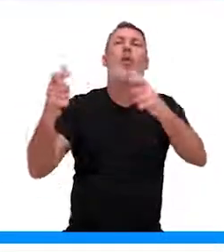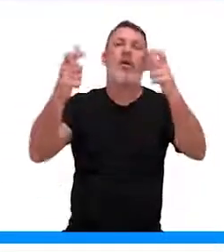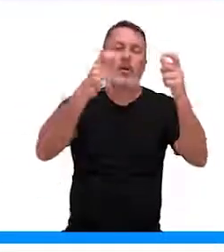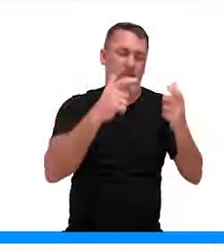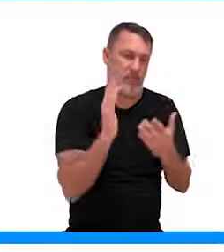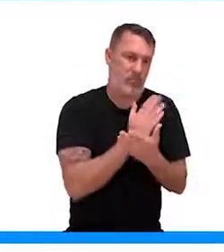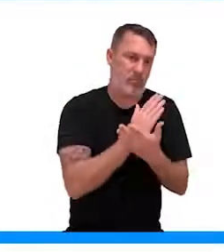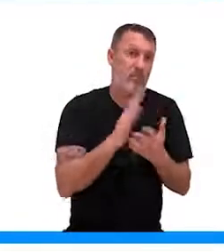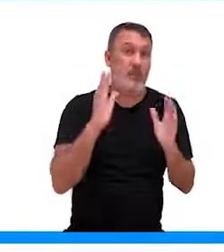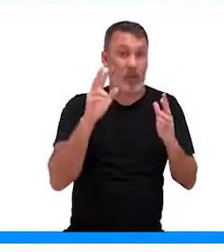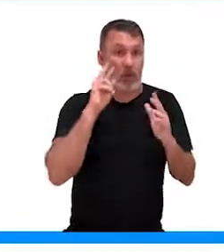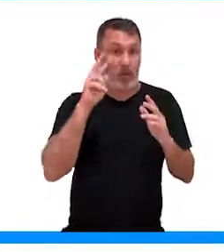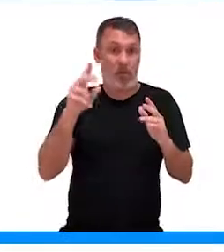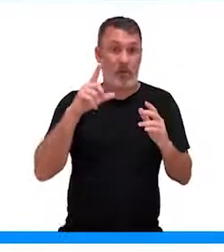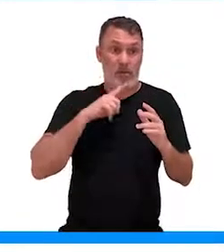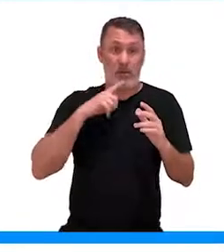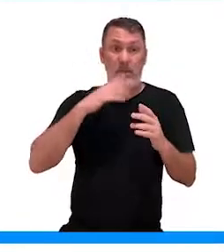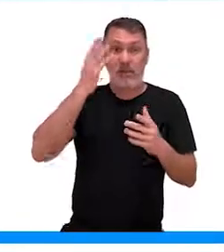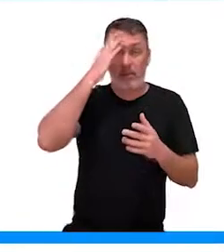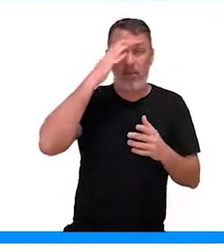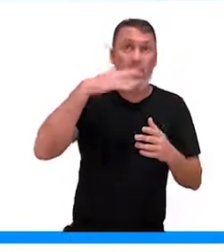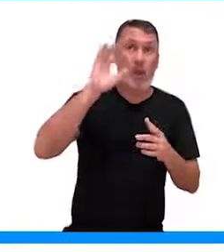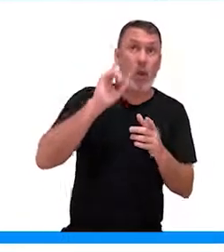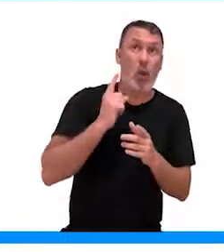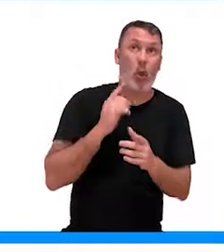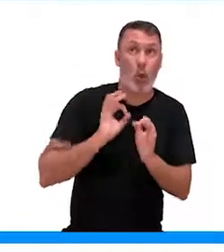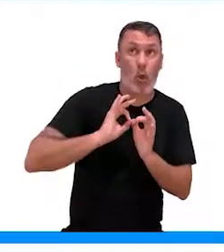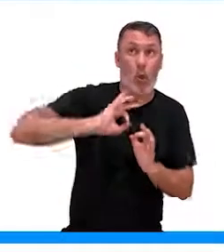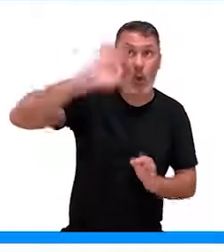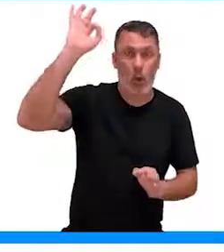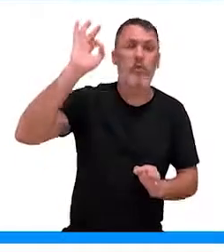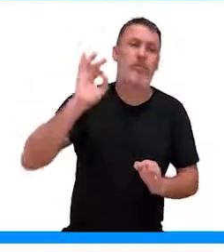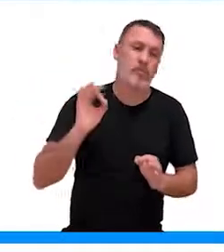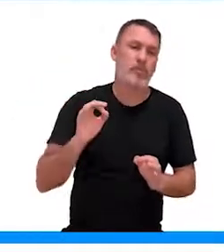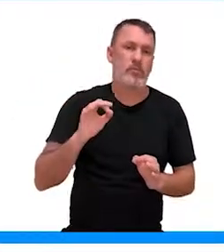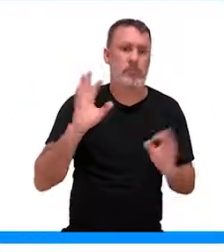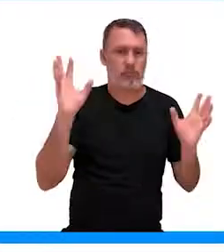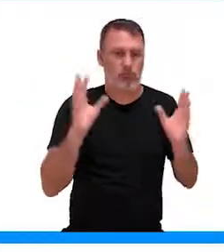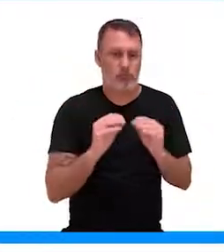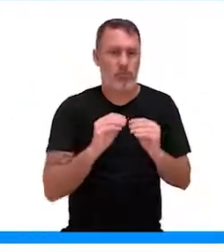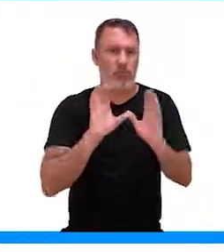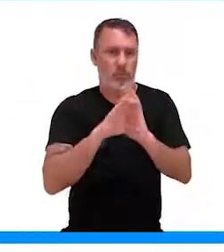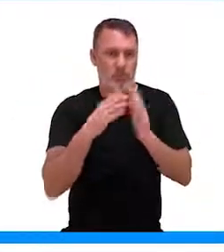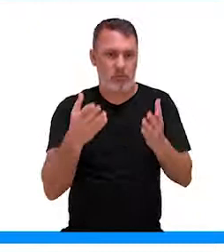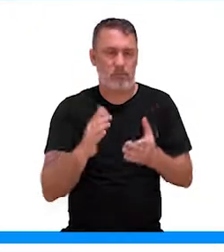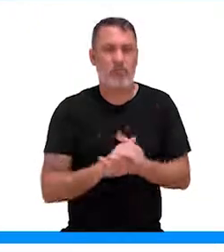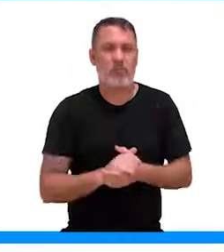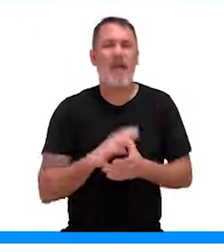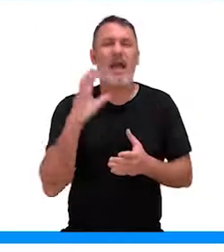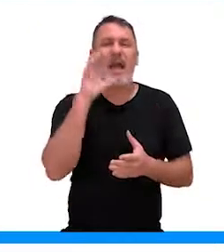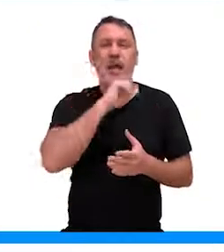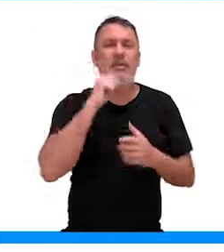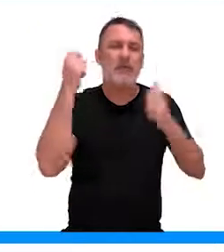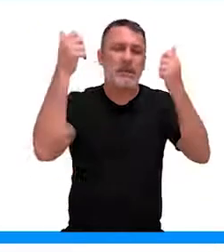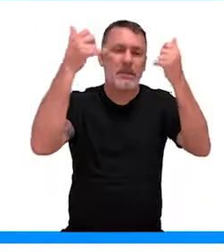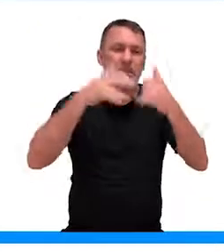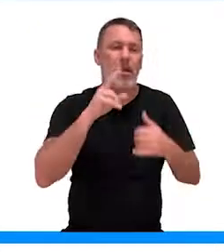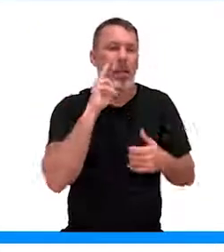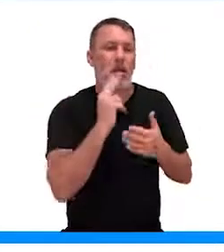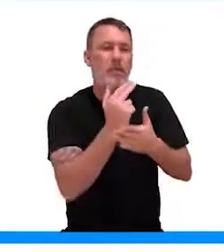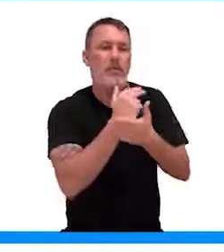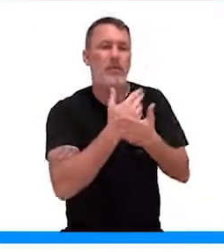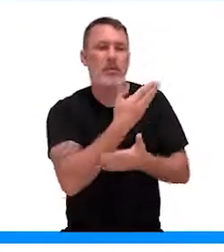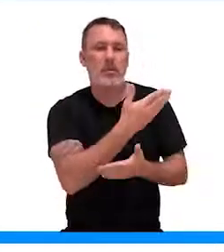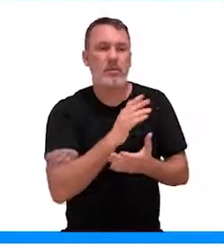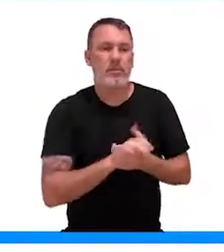mas aí já médias latitudes, tudo bem? Então, nós temos aqui também essa consideração a ser realizada. Uma rápida representação esquemática